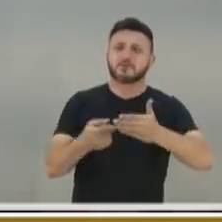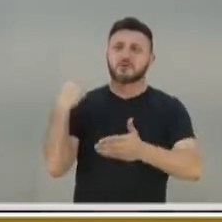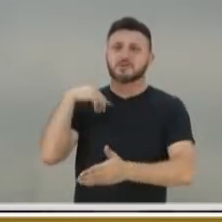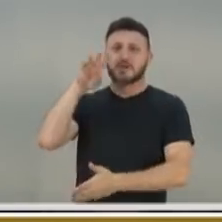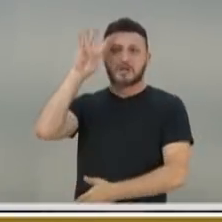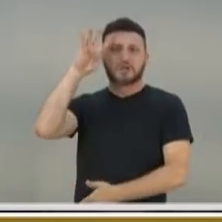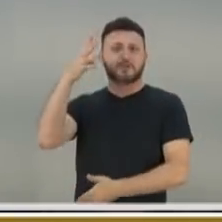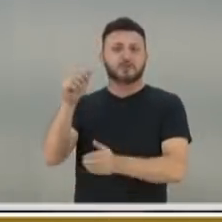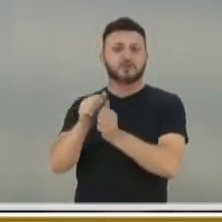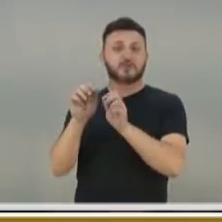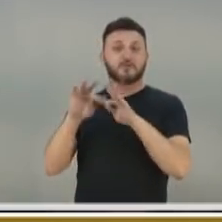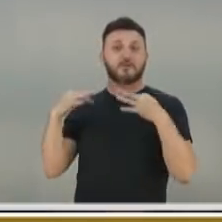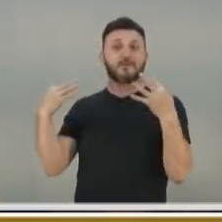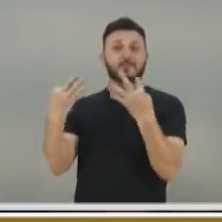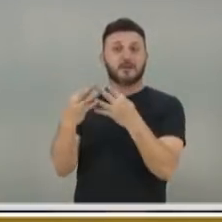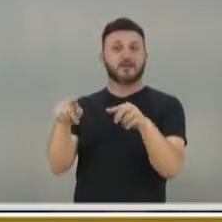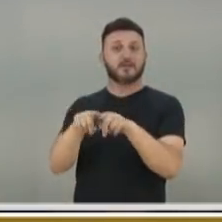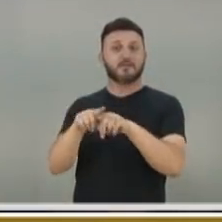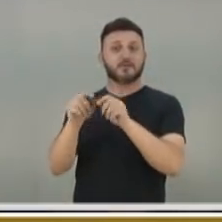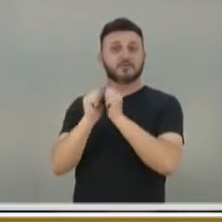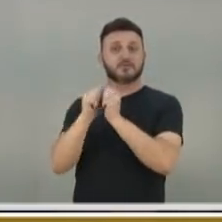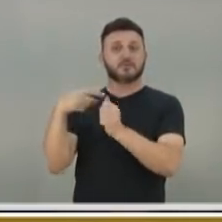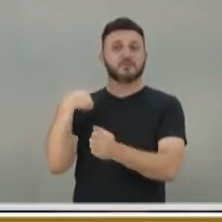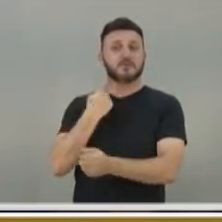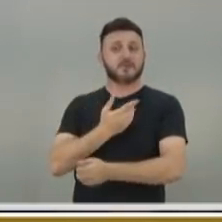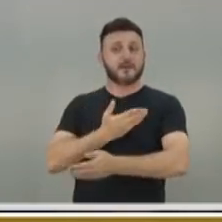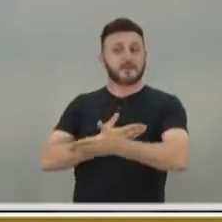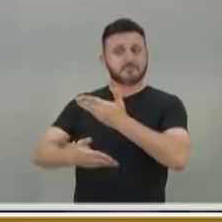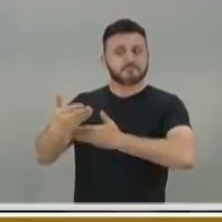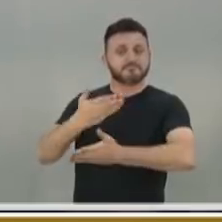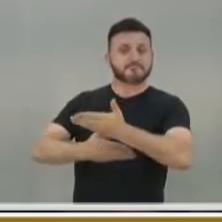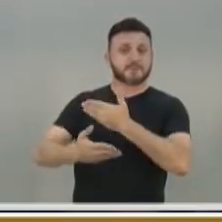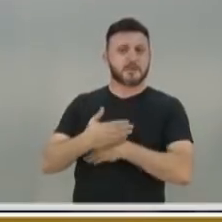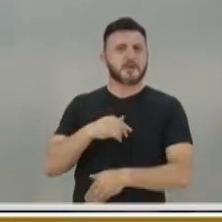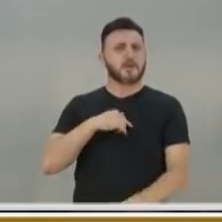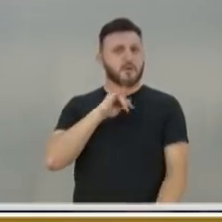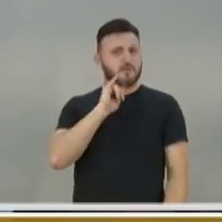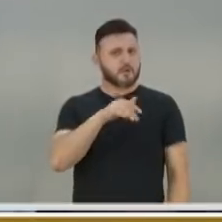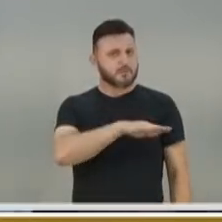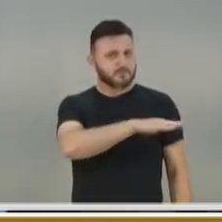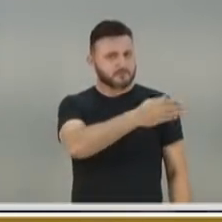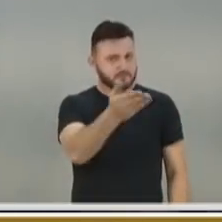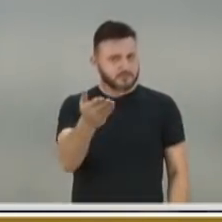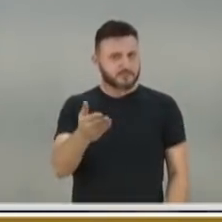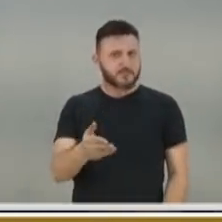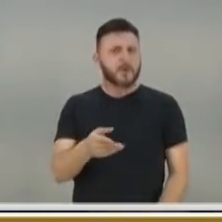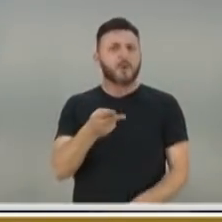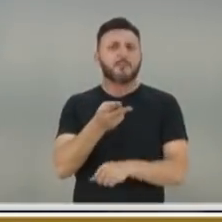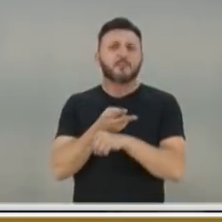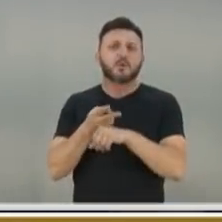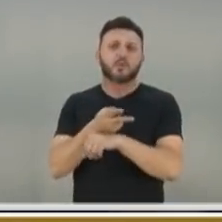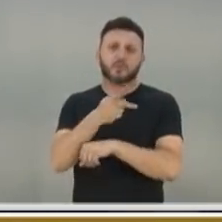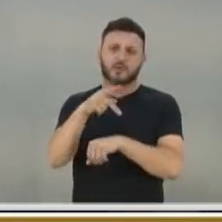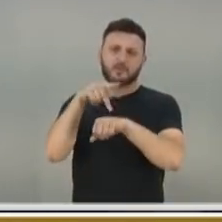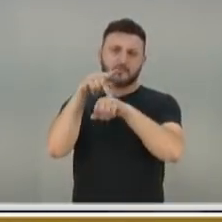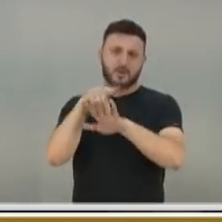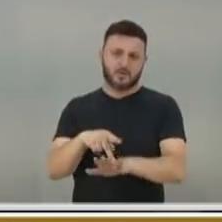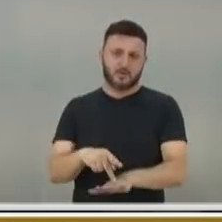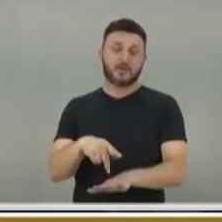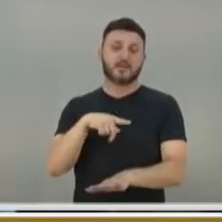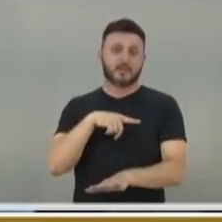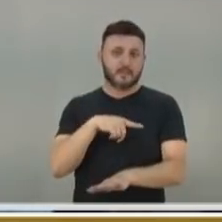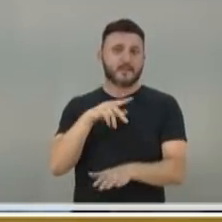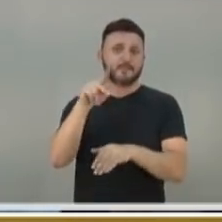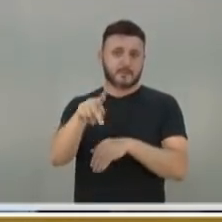em família e com os nossos amigos e casais. E eu digo para vocês todos, procurem a sua paróquia. Vocês podem